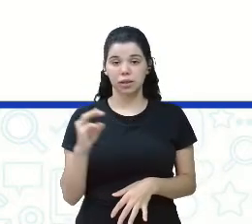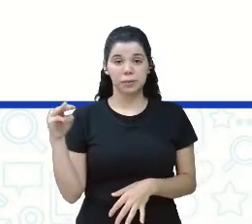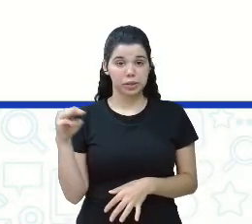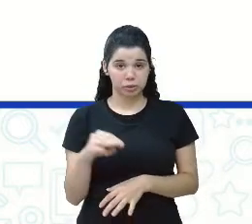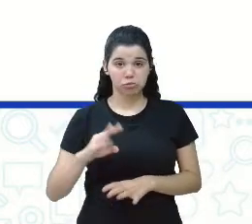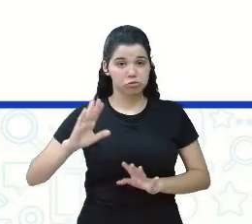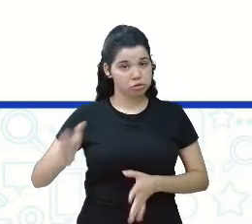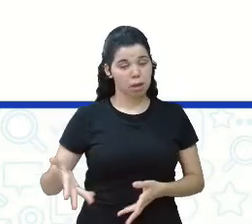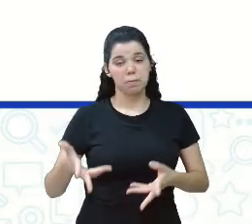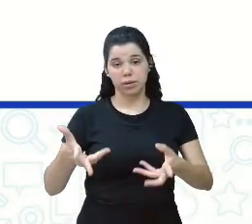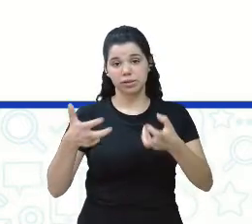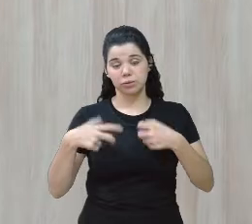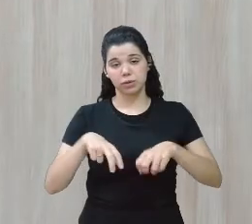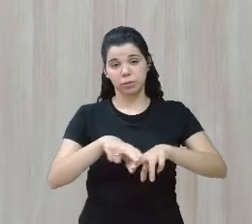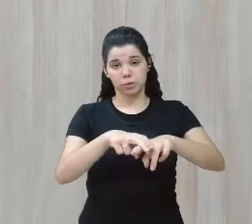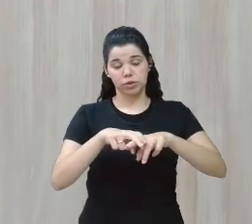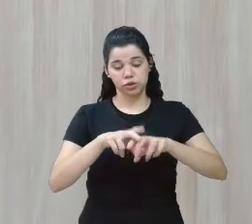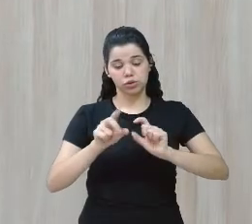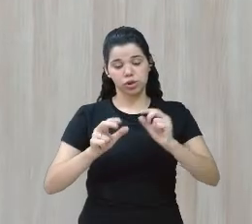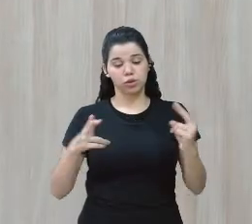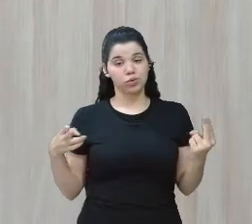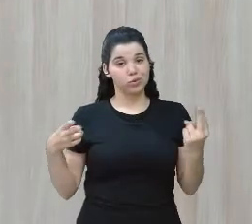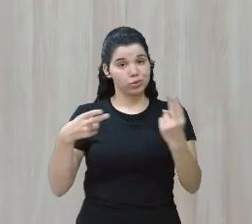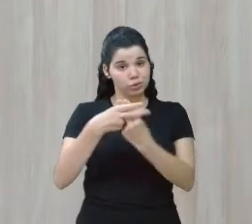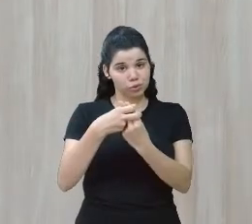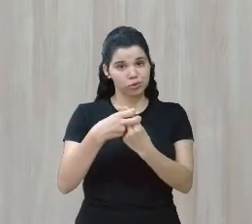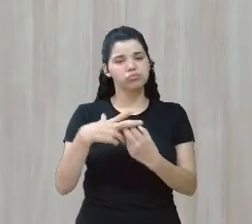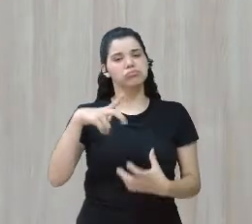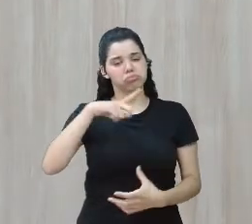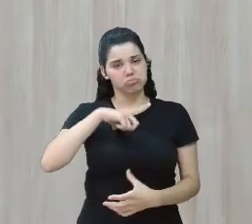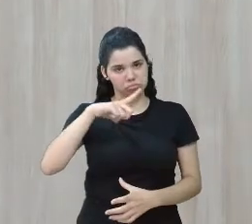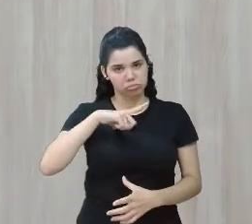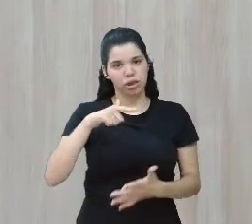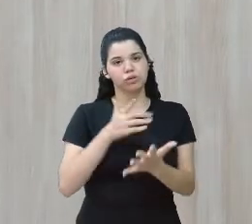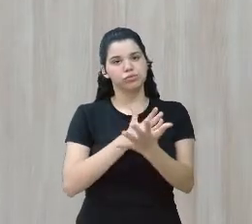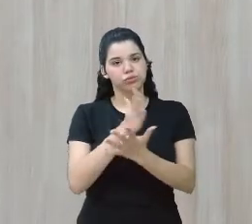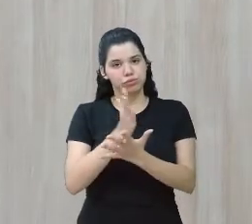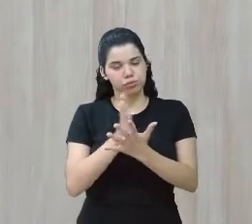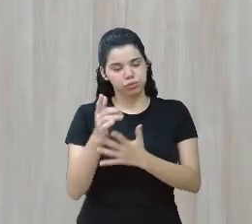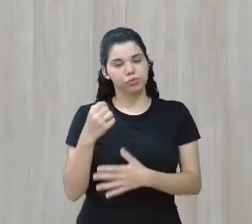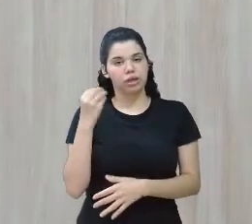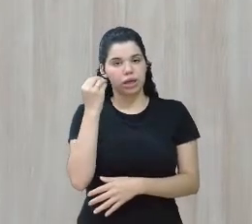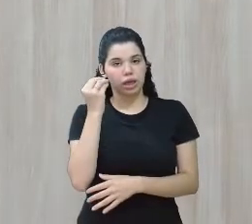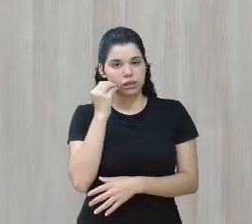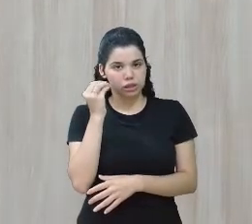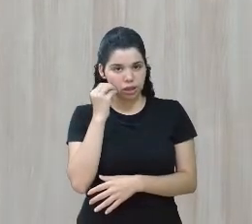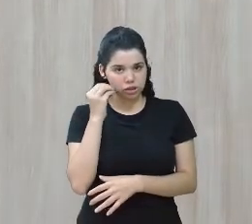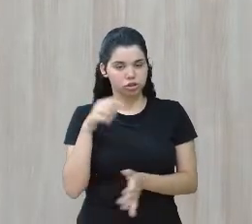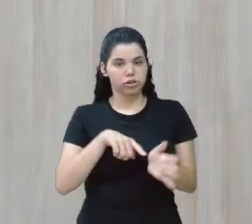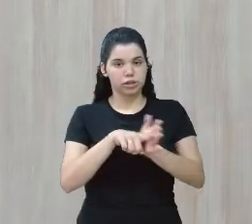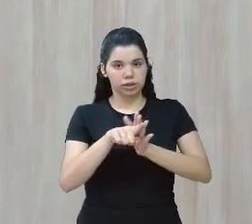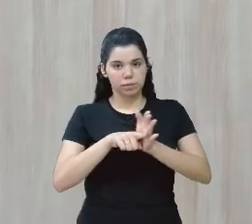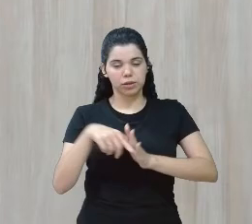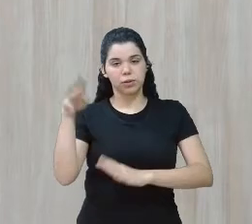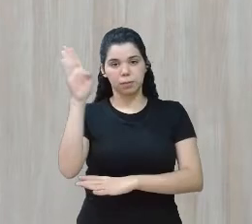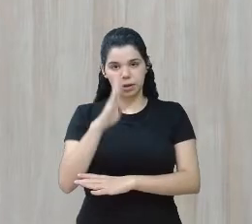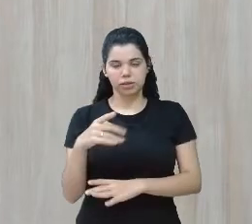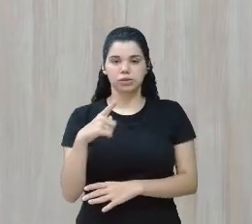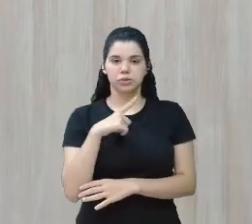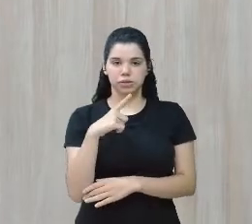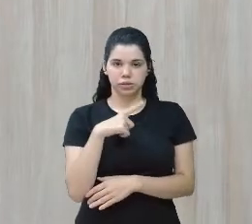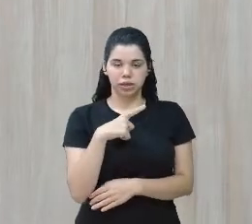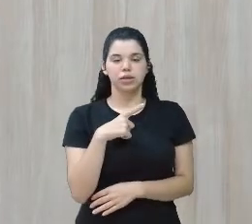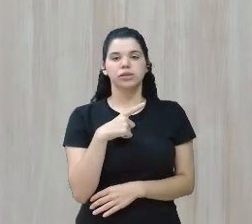minutos. Então, o Sistema Único de Saúde aí, o SUS, dispõe vários exames e também no Brasil está também